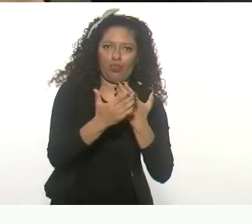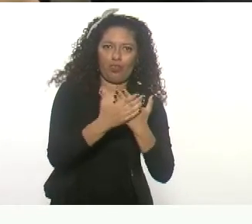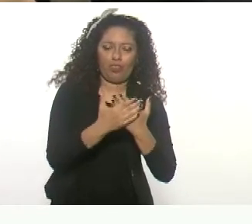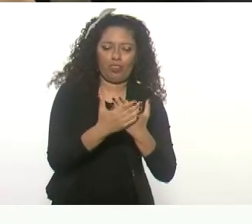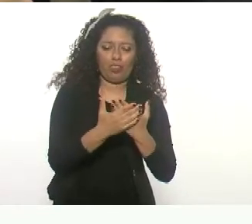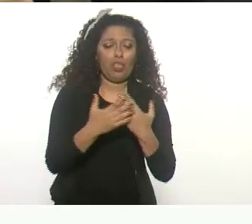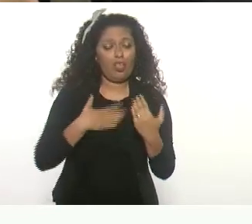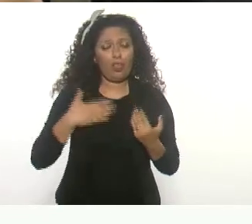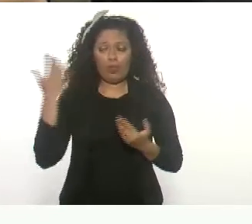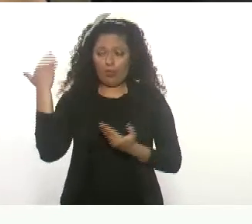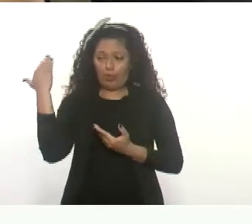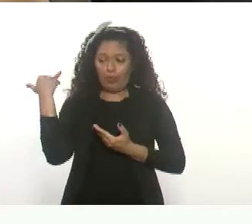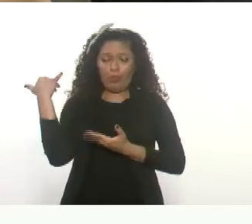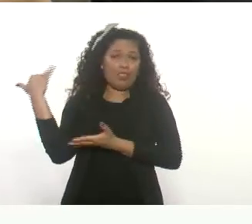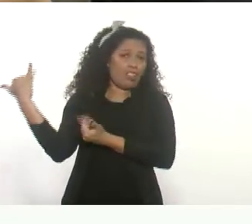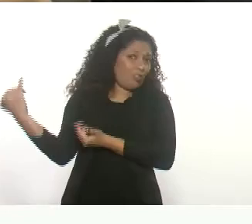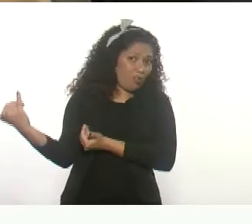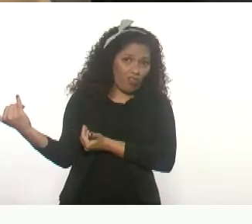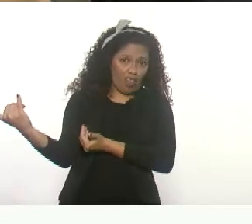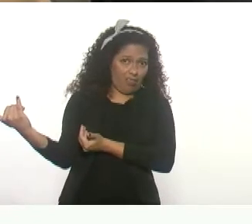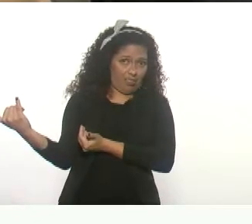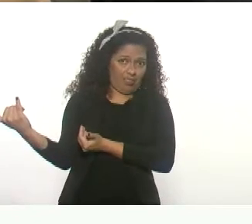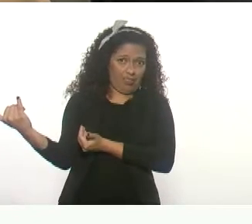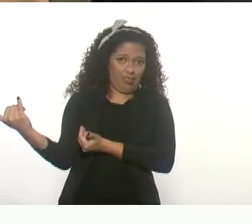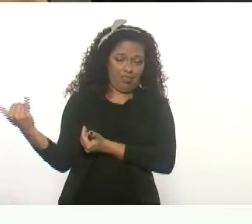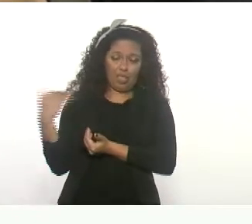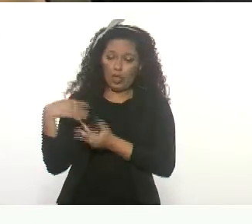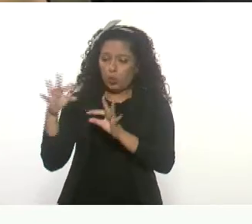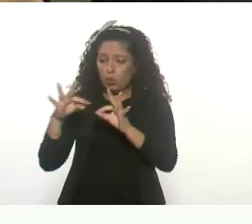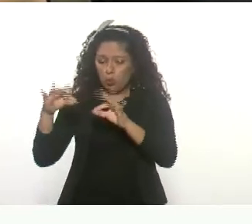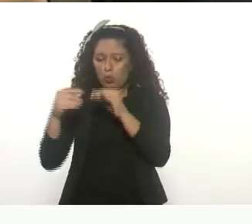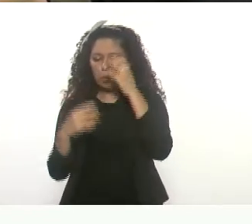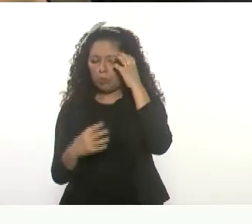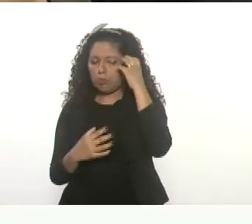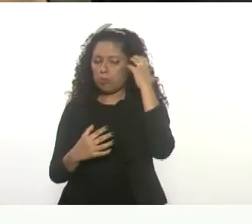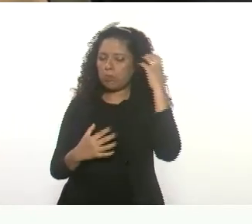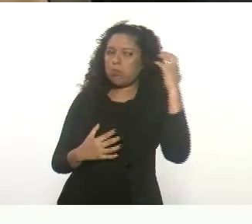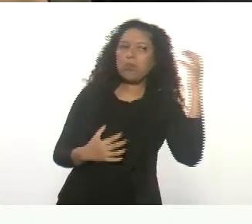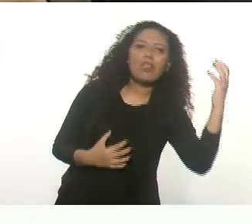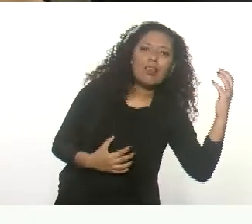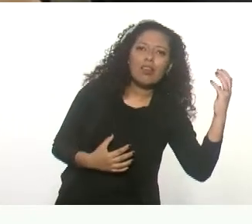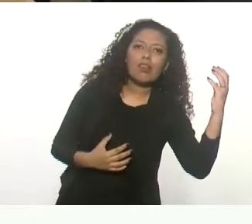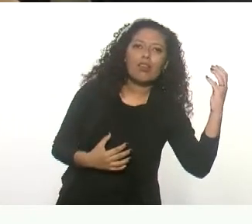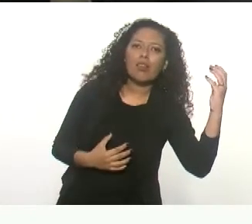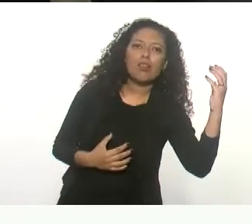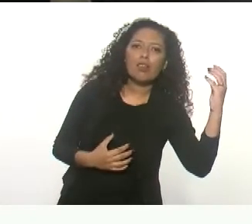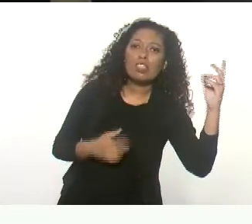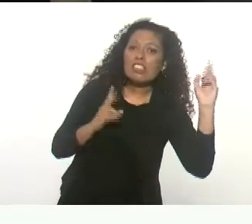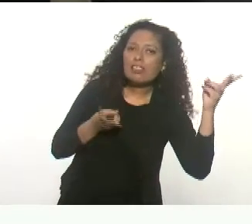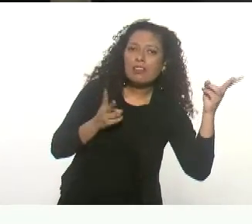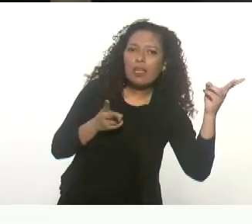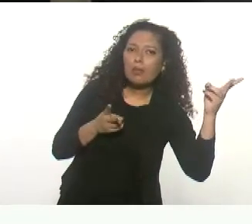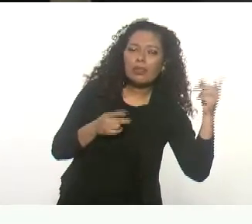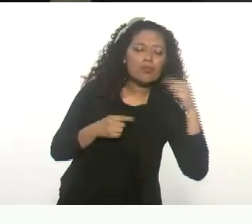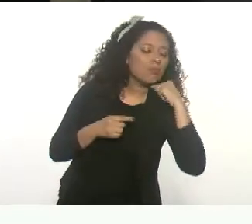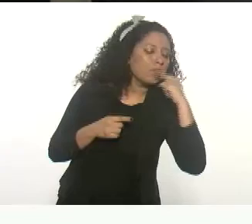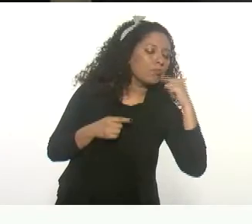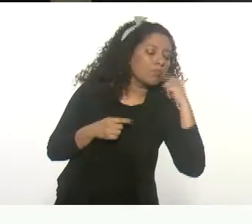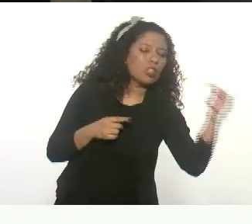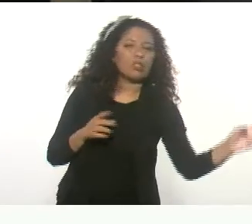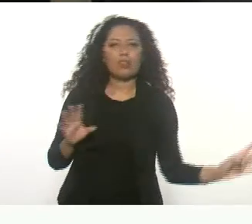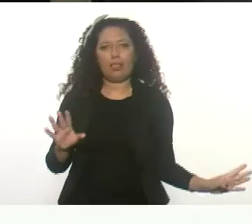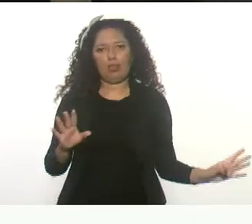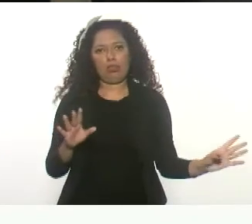Nem tudo na vida dá só para buscar atrativos para os jovens. Por mais que saibamos que hoje o foco que prende uma juventude